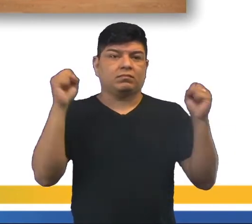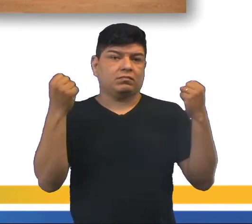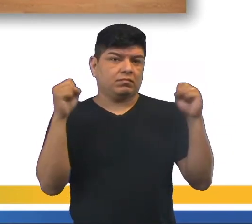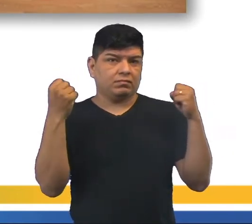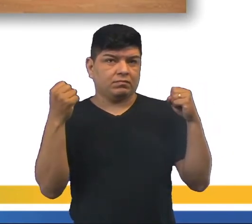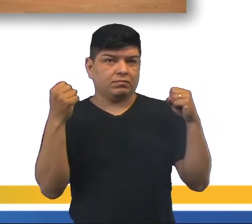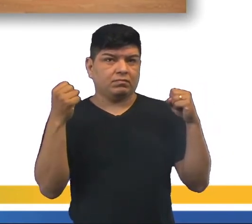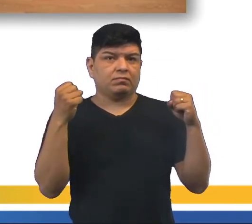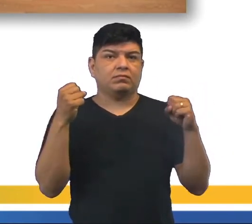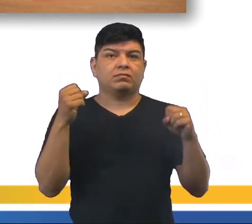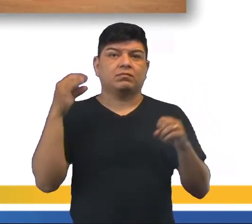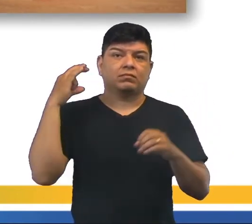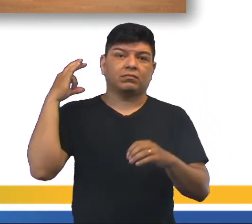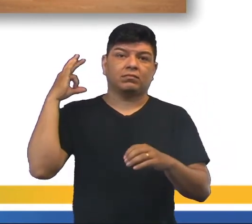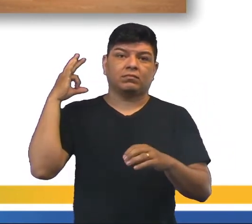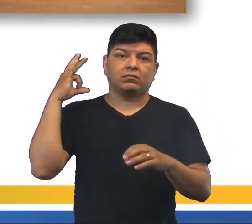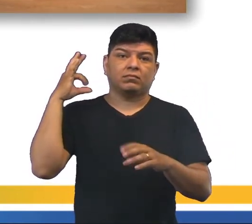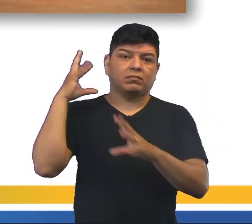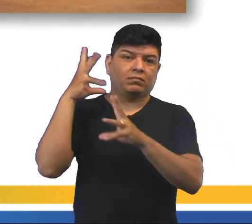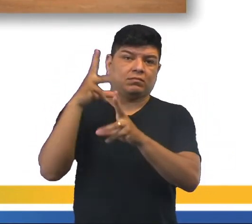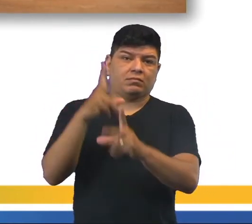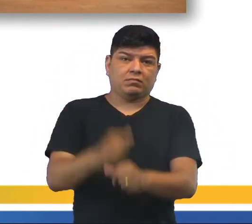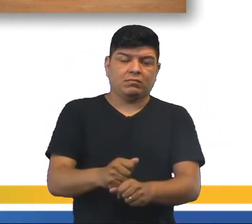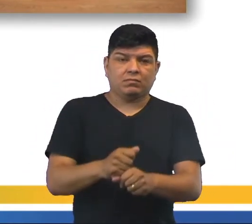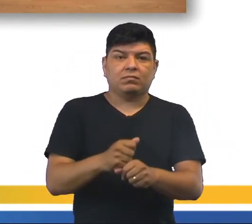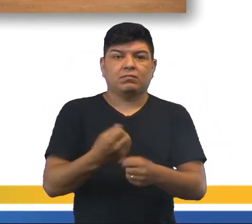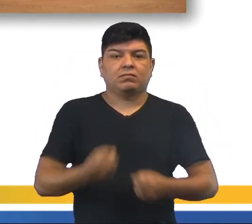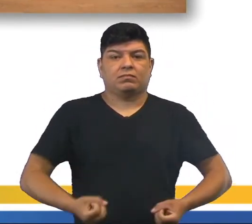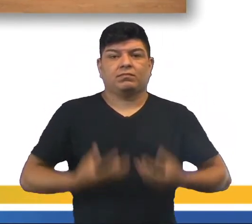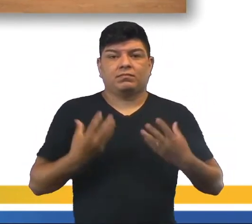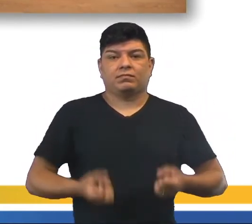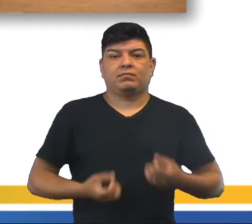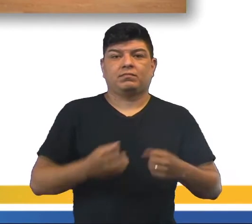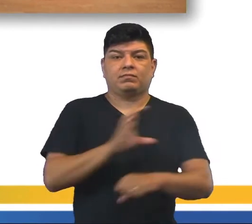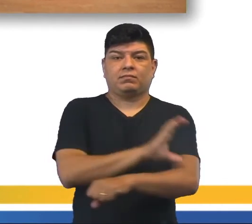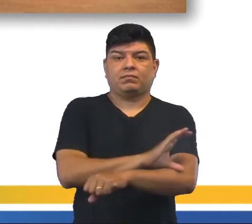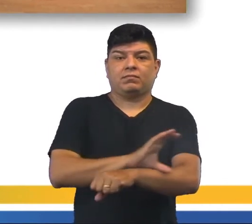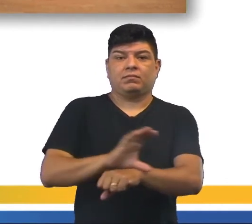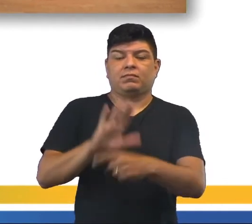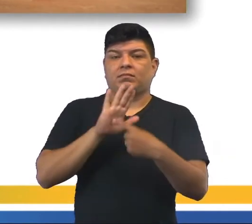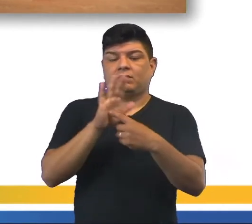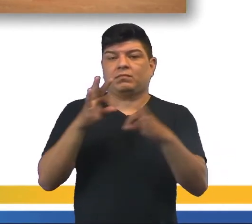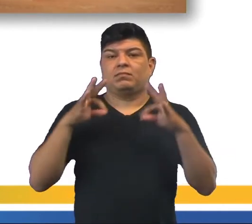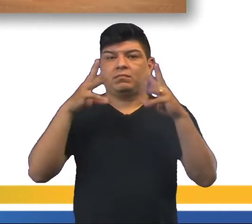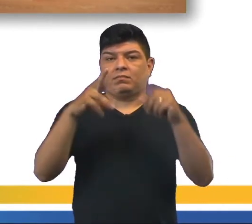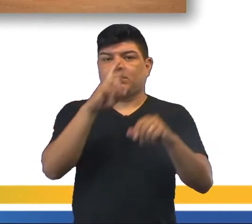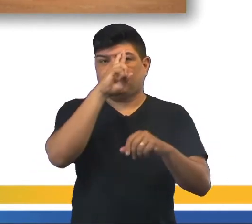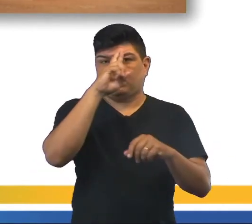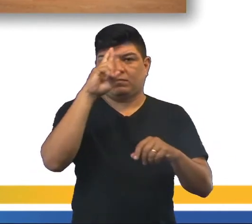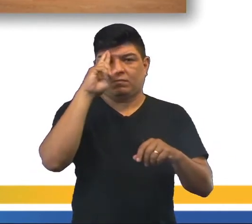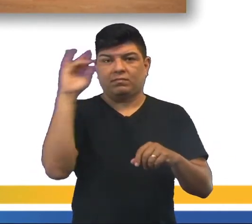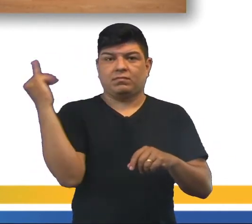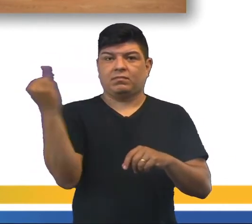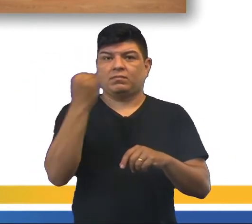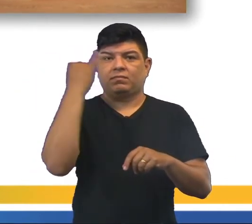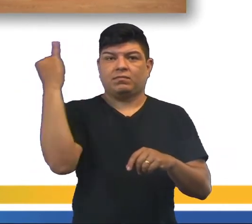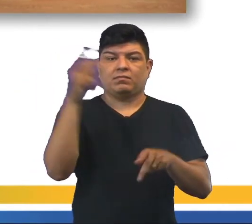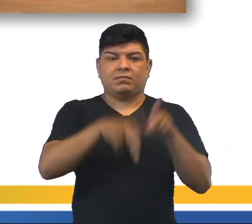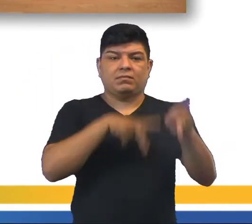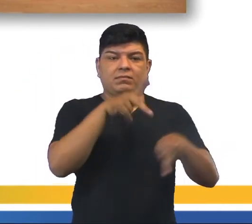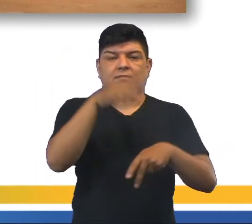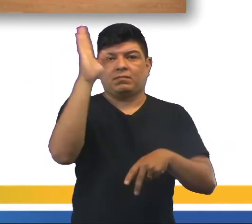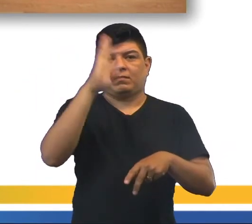física resgatar como herança de manifestação cultural, mostrando toda a sua historicidade e importância para o